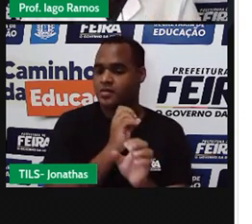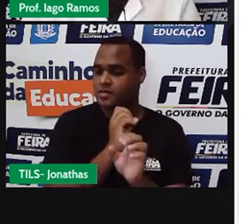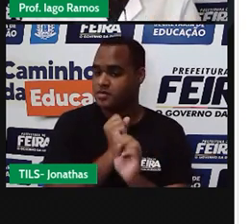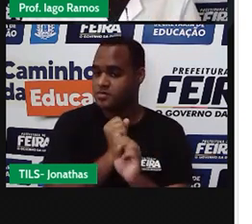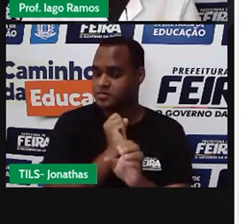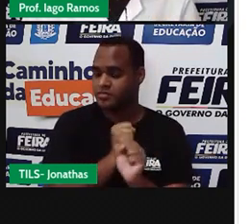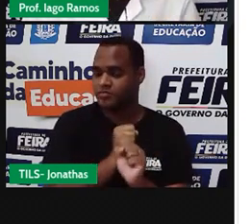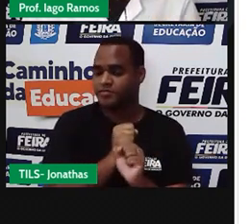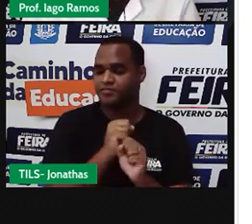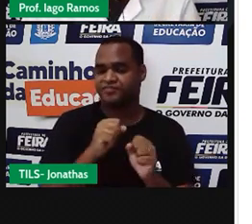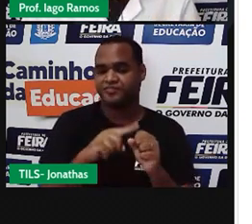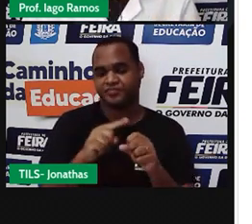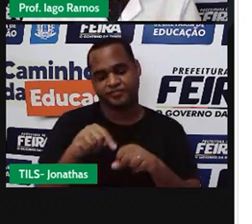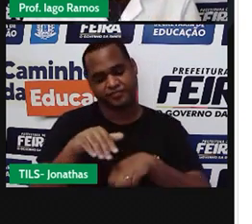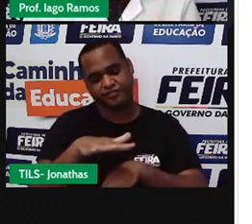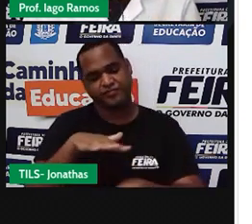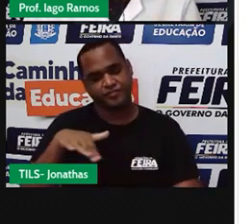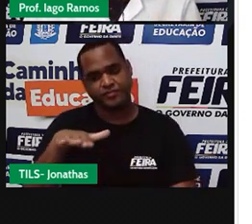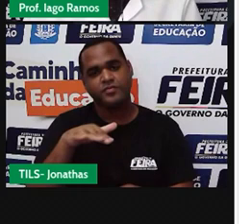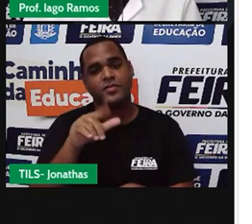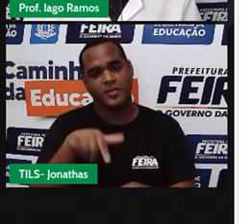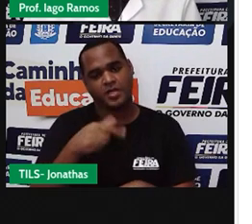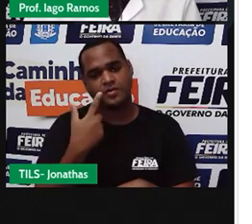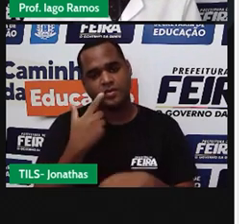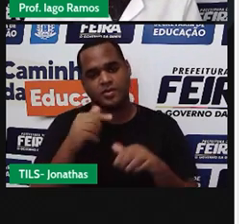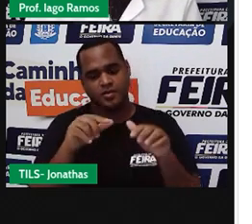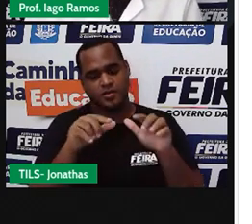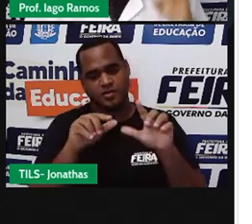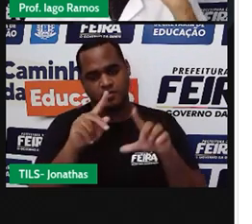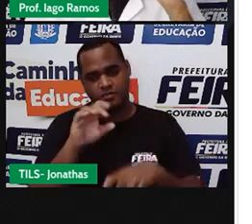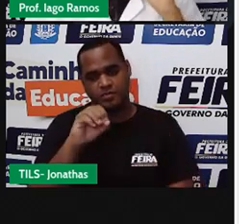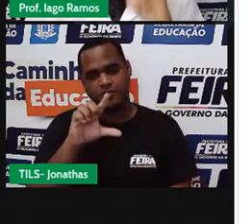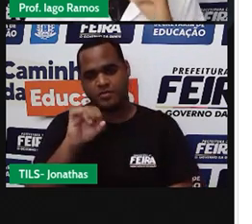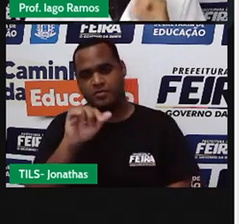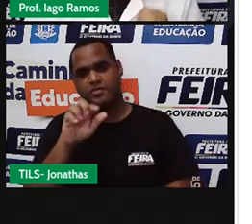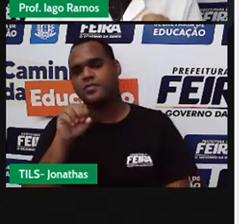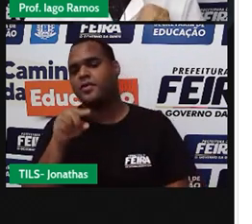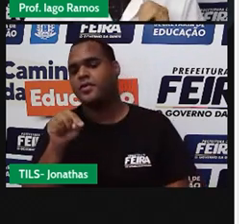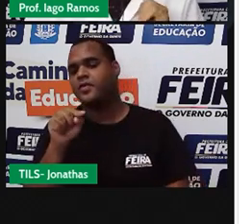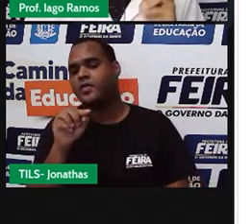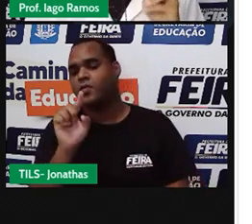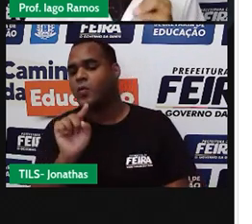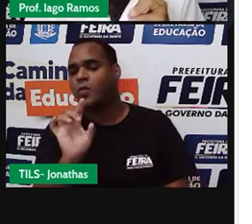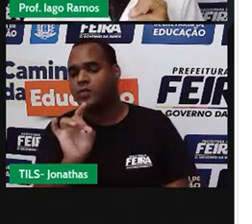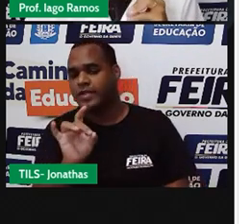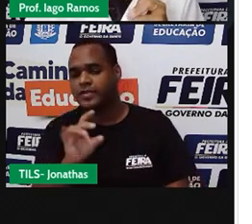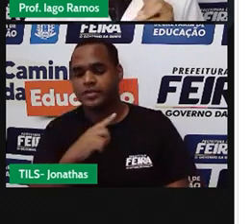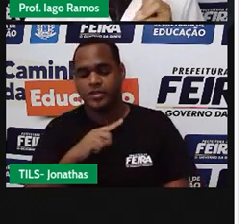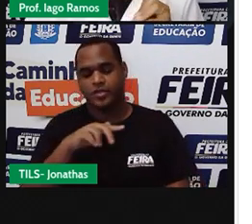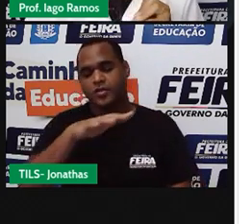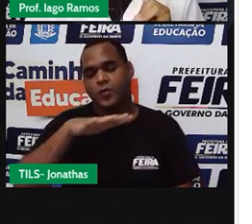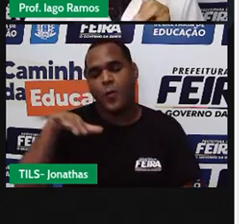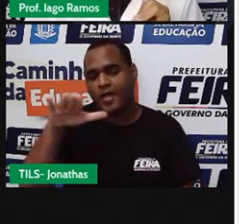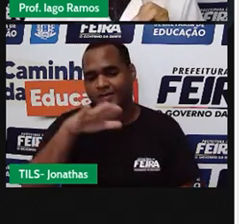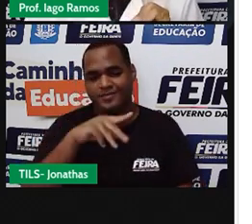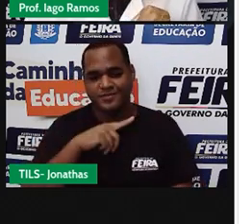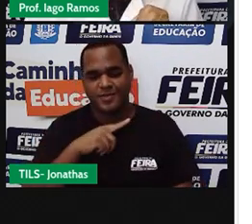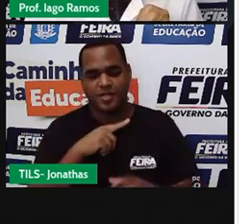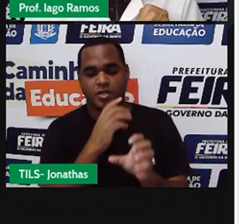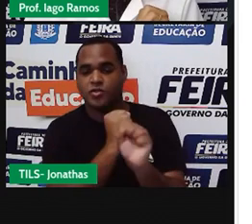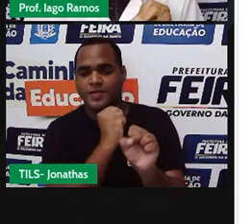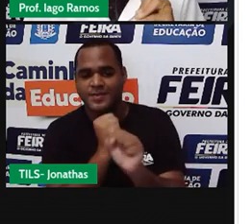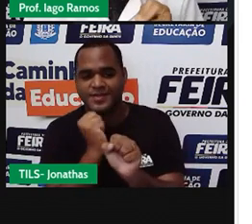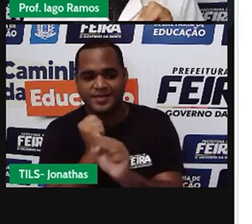e da superfície desse polígono com essa unidade de área com essa forma de medir a área